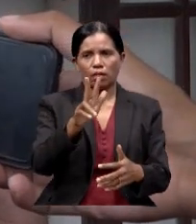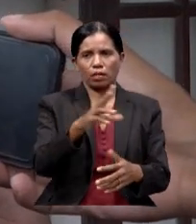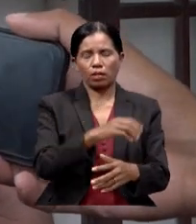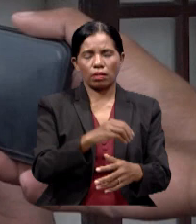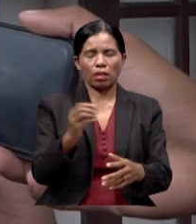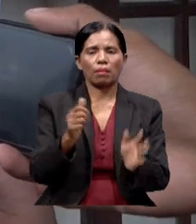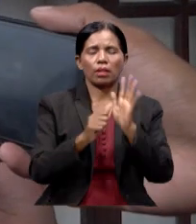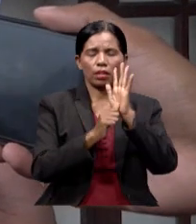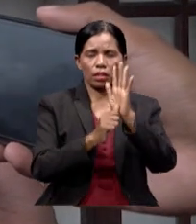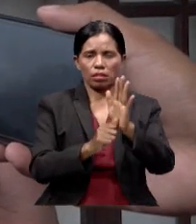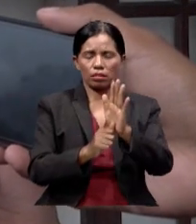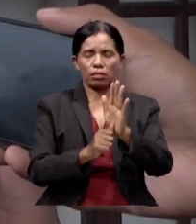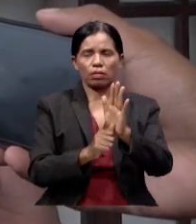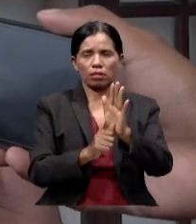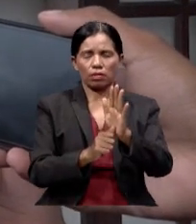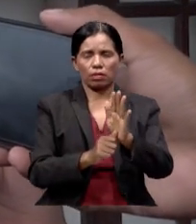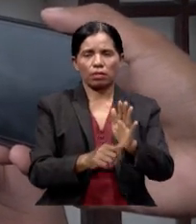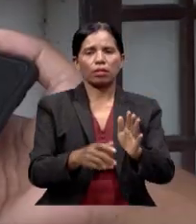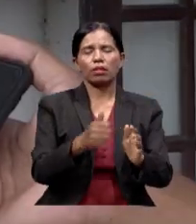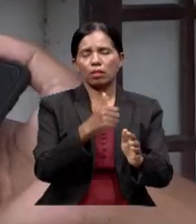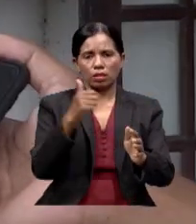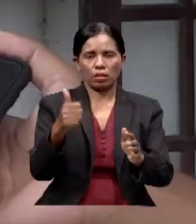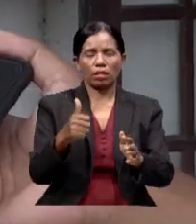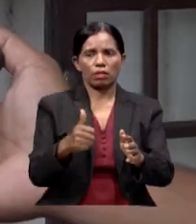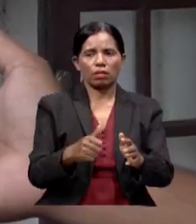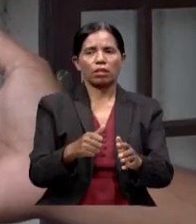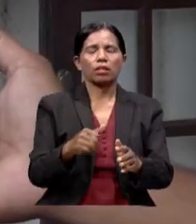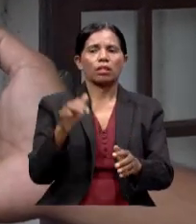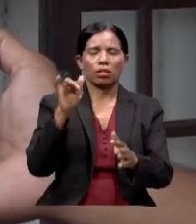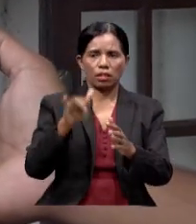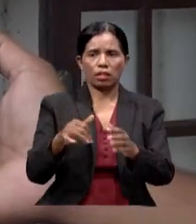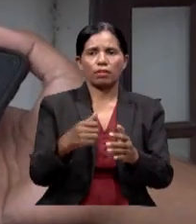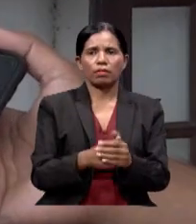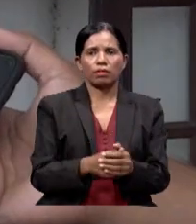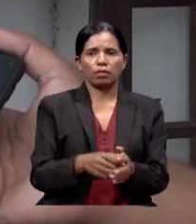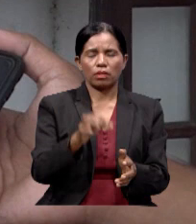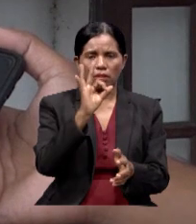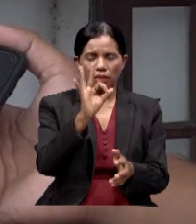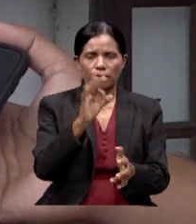periódica. Resto termo de identidade e residência. E arguido de NR, F. E